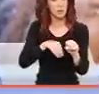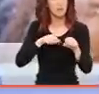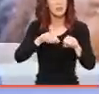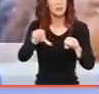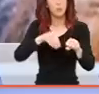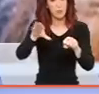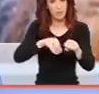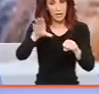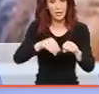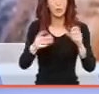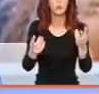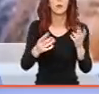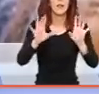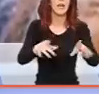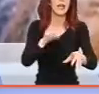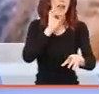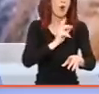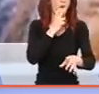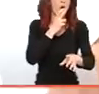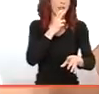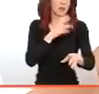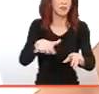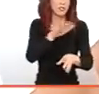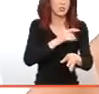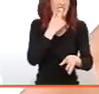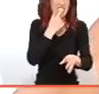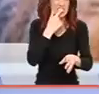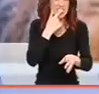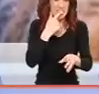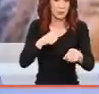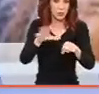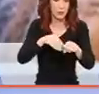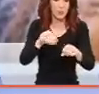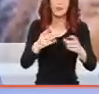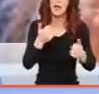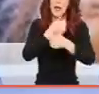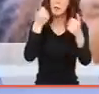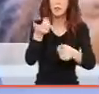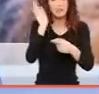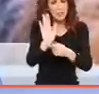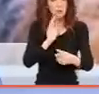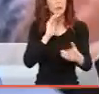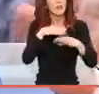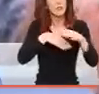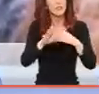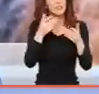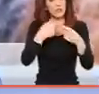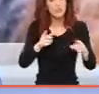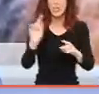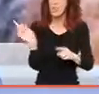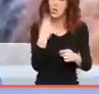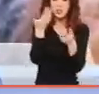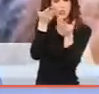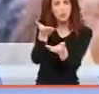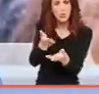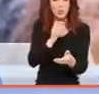de medonha dos congelados, deu-me uma ideia maravilhosa. Por que não começarmos a dar o exemplo, fazer a diferença? Por que não ajudarmos também nós,